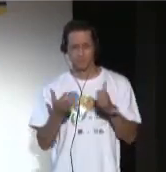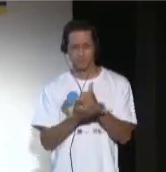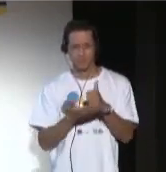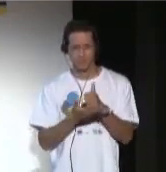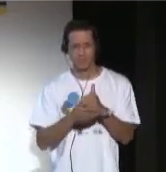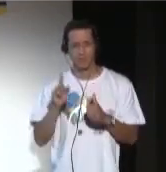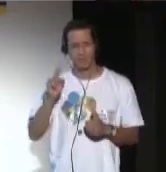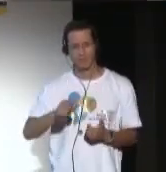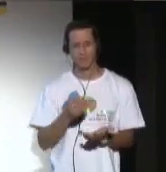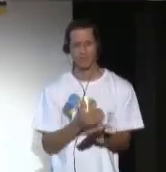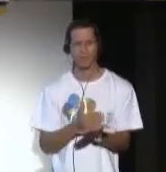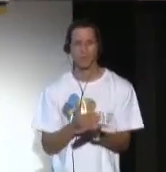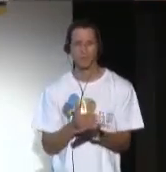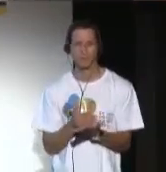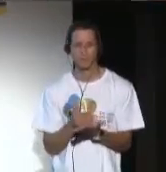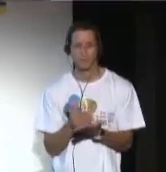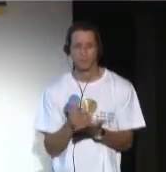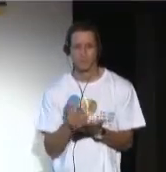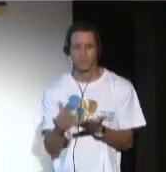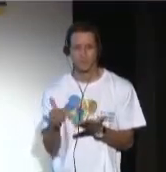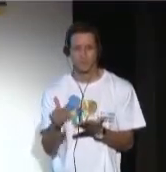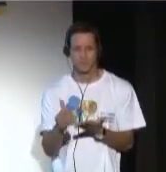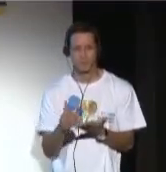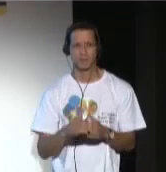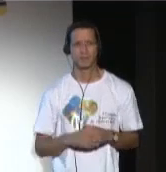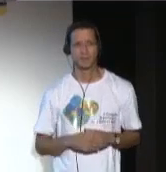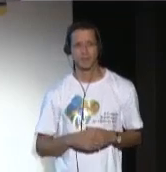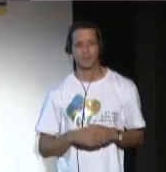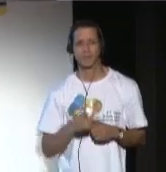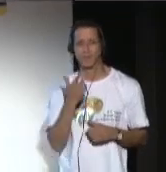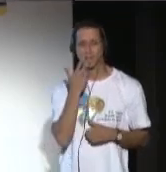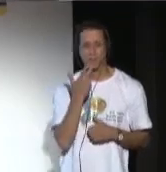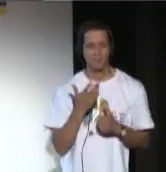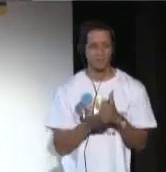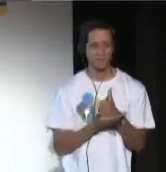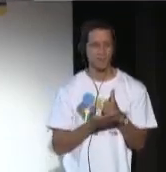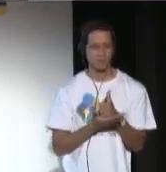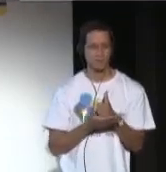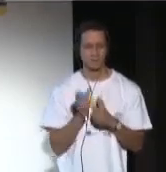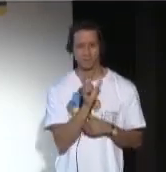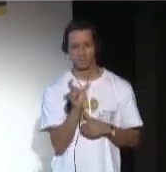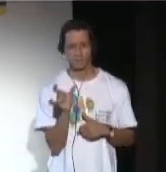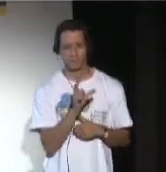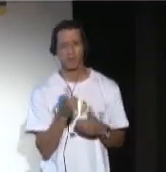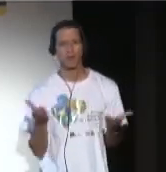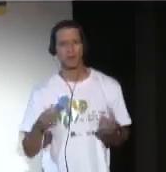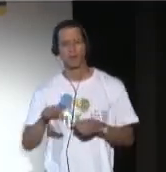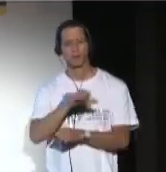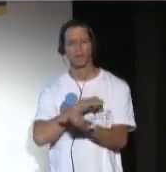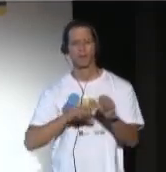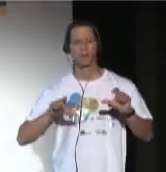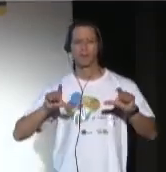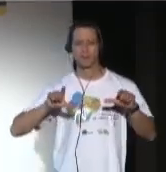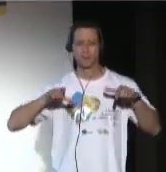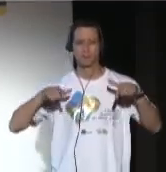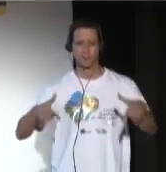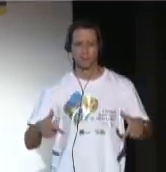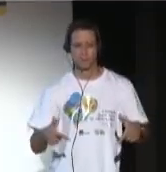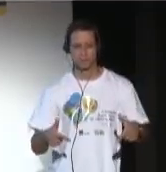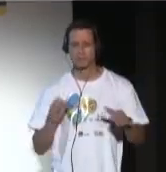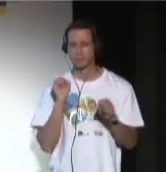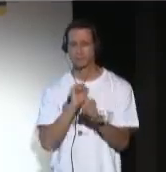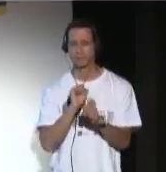começo. Alguém falou que a base só é feita de palavras, agora a gente precisa de ações. Então, eu